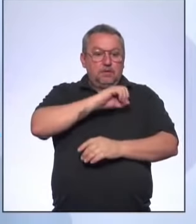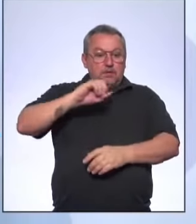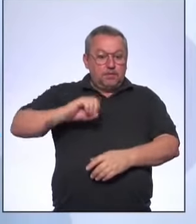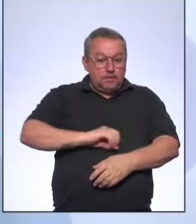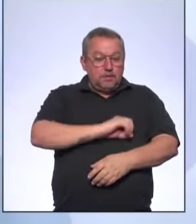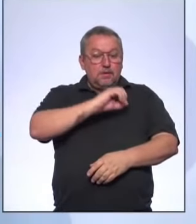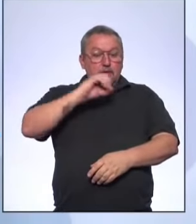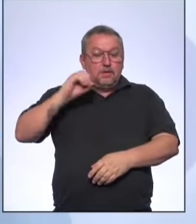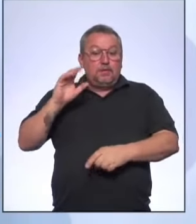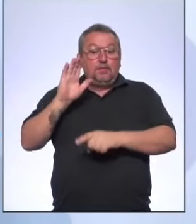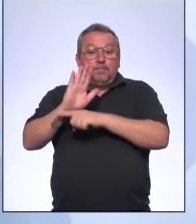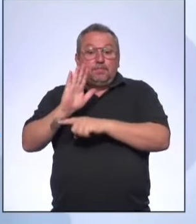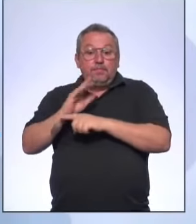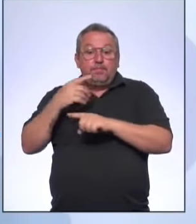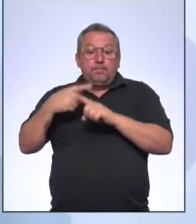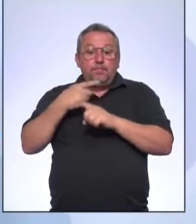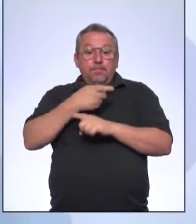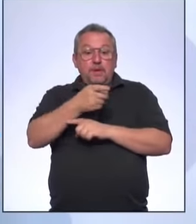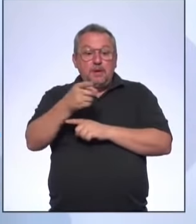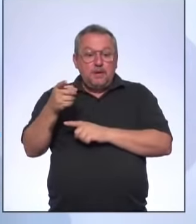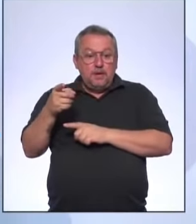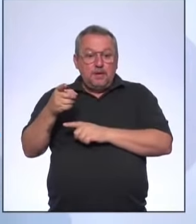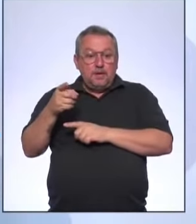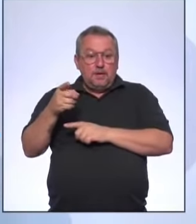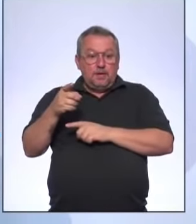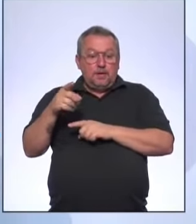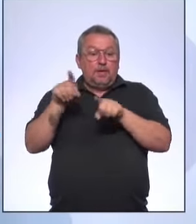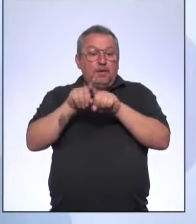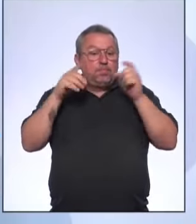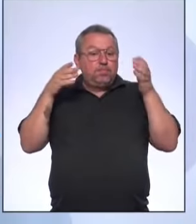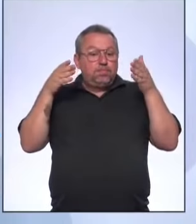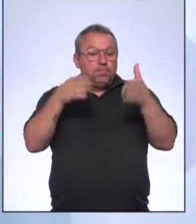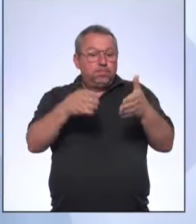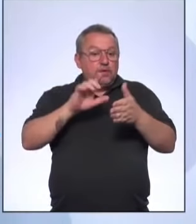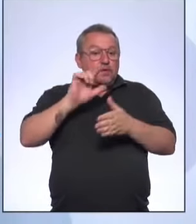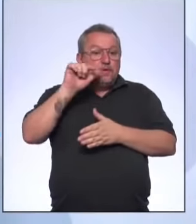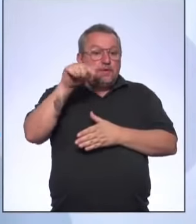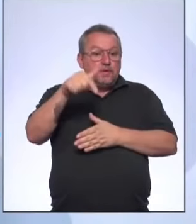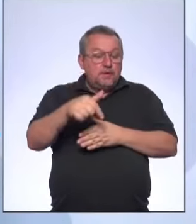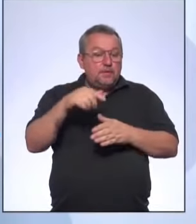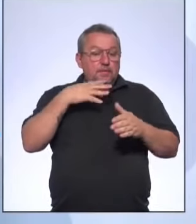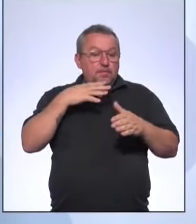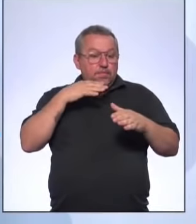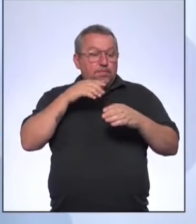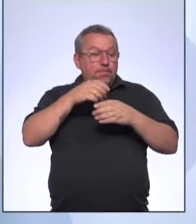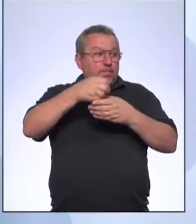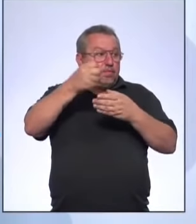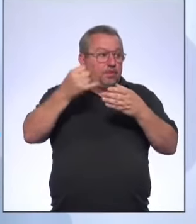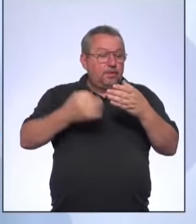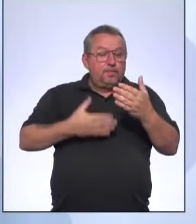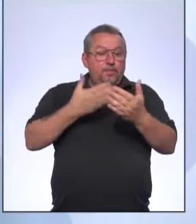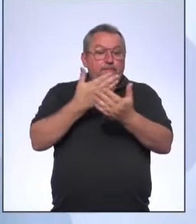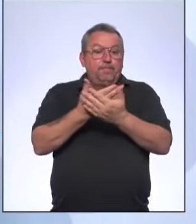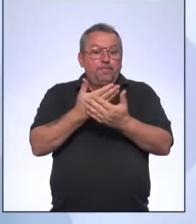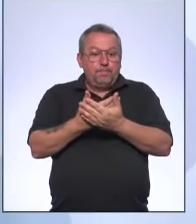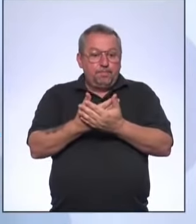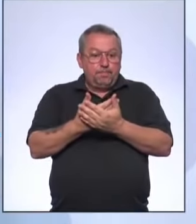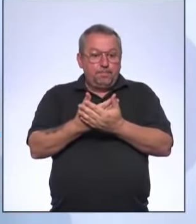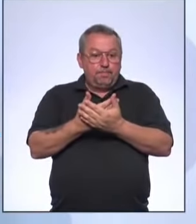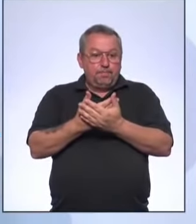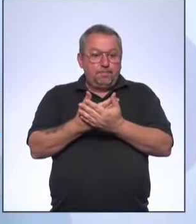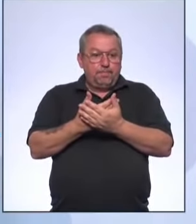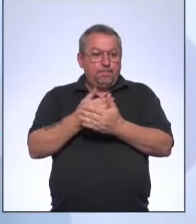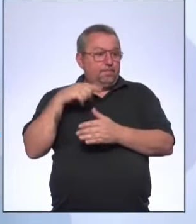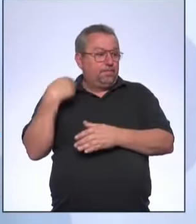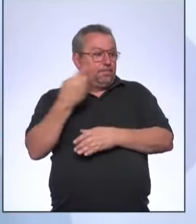mídias dando um suporte a vocês para que vocês é abordem depois se aprofundem no conteúdo da aula certo